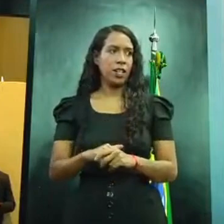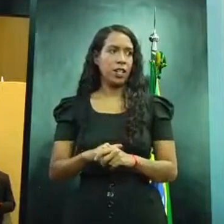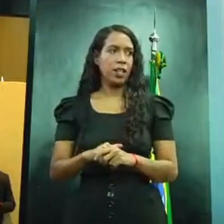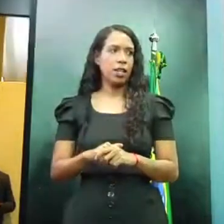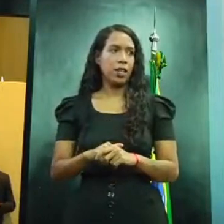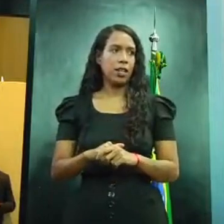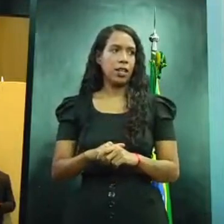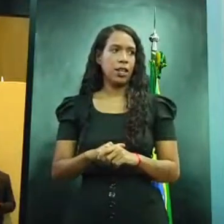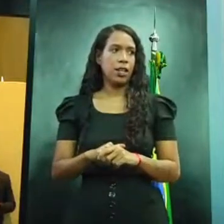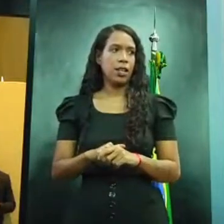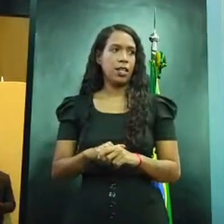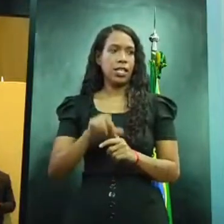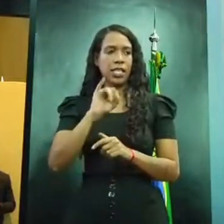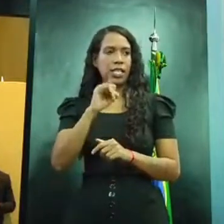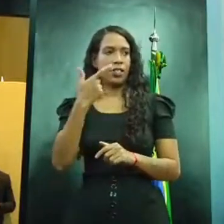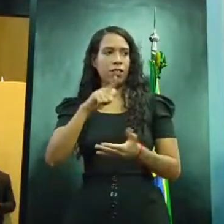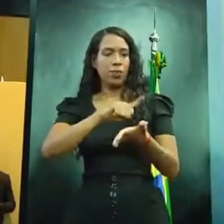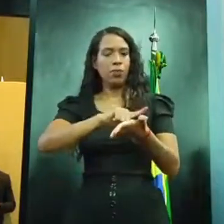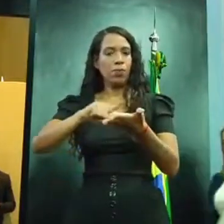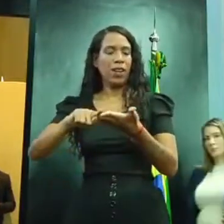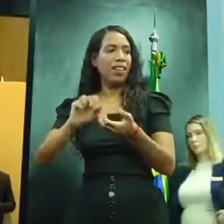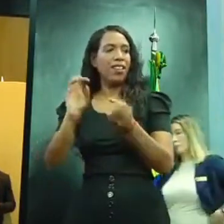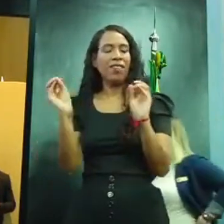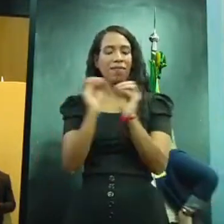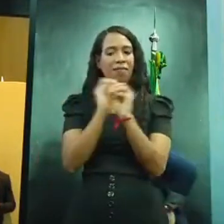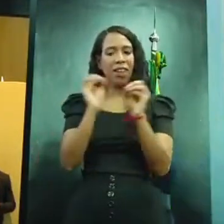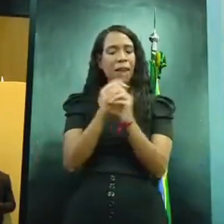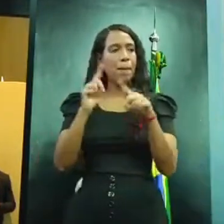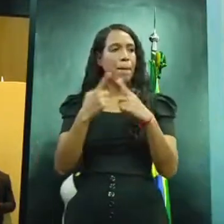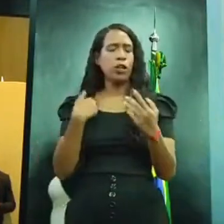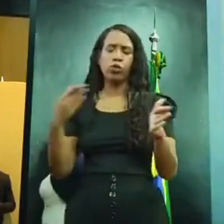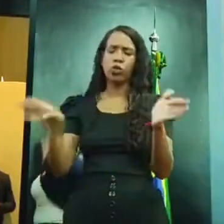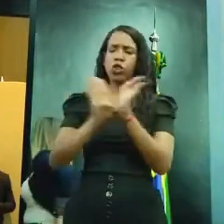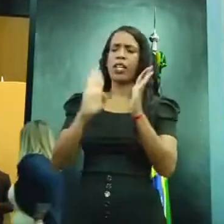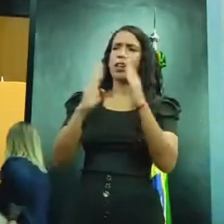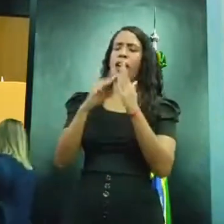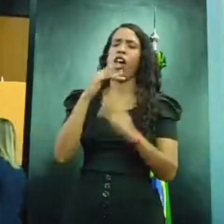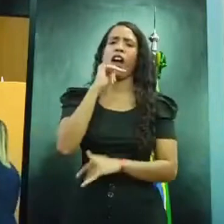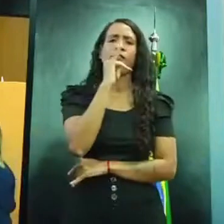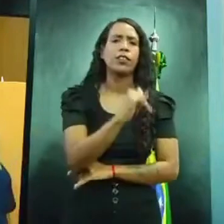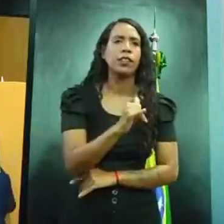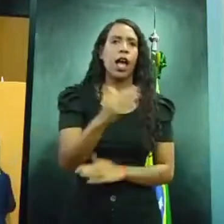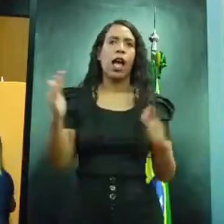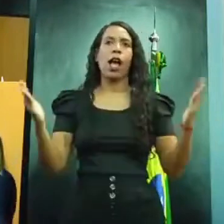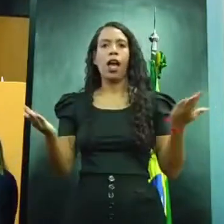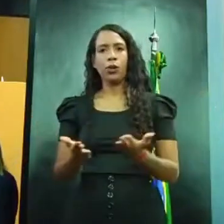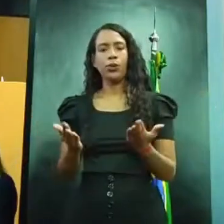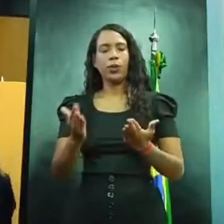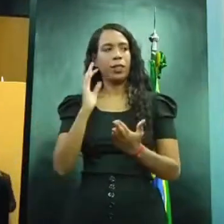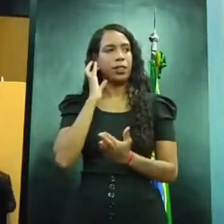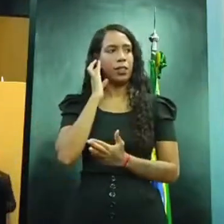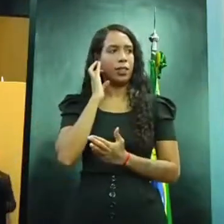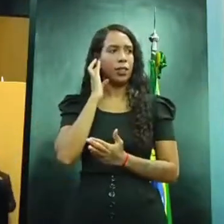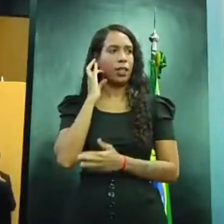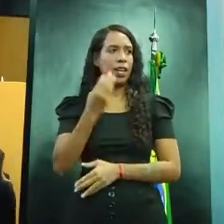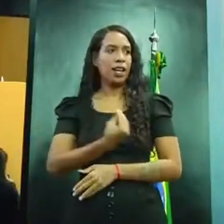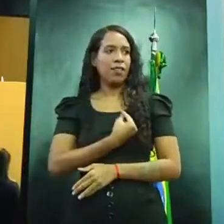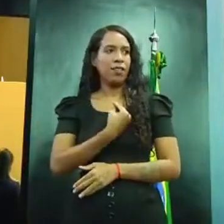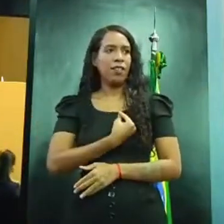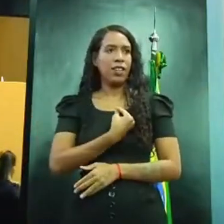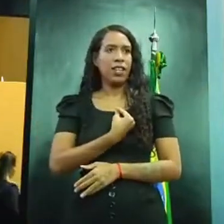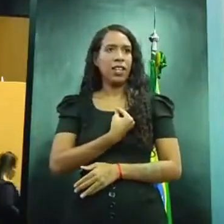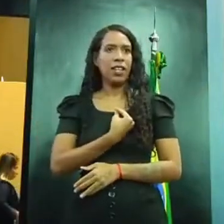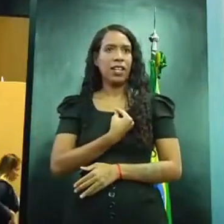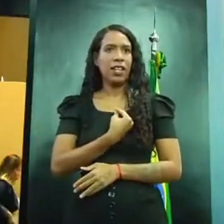vocês, nada disso seria possível também. Mas eu cheguei em casa dizendo para eles, olha, agora a vida vai ficar